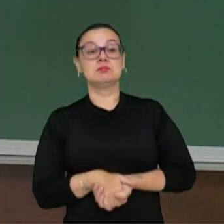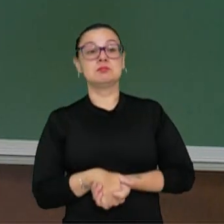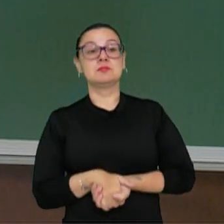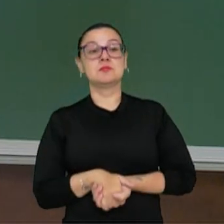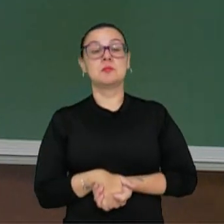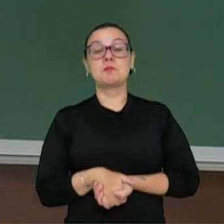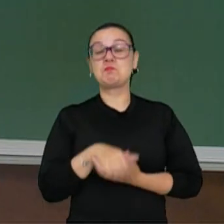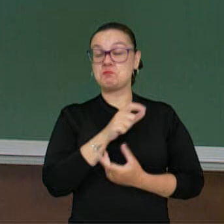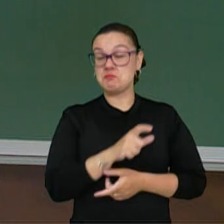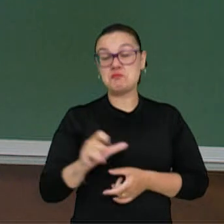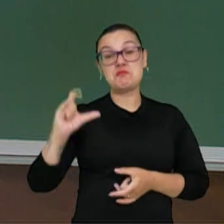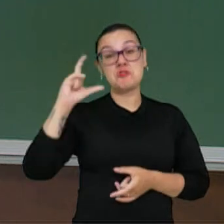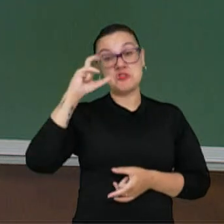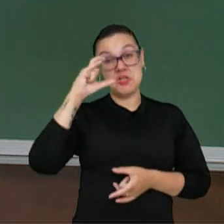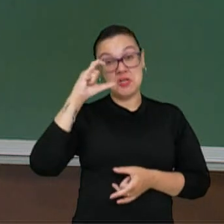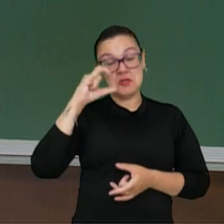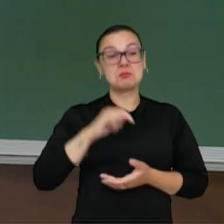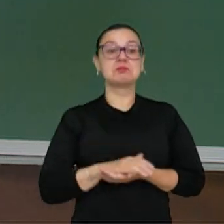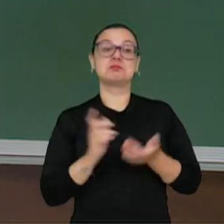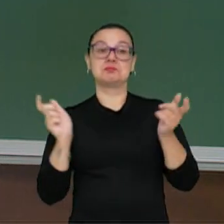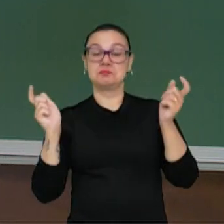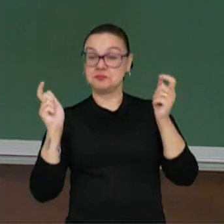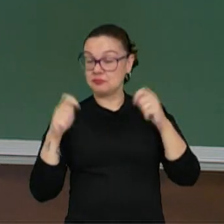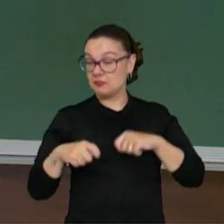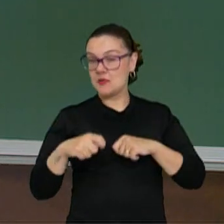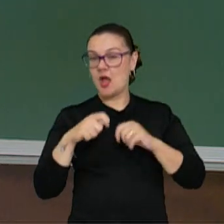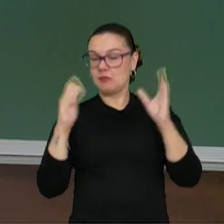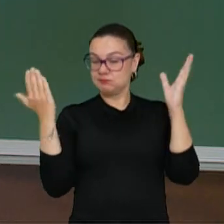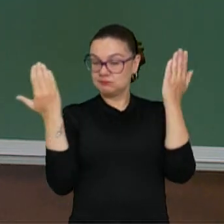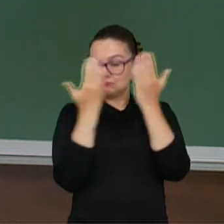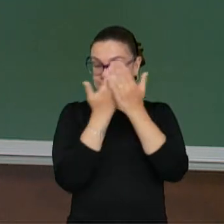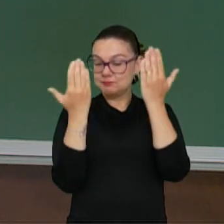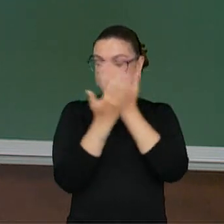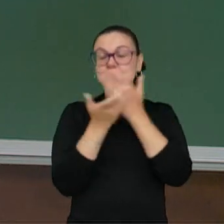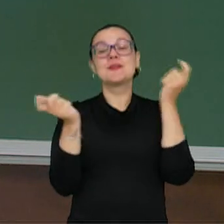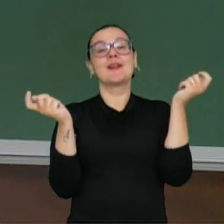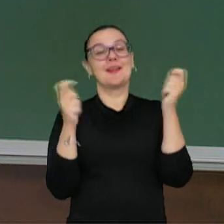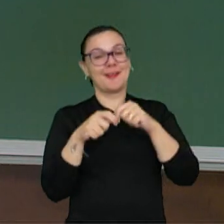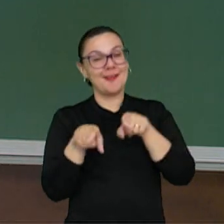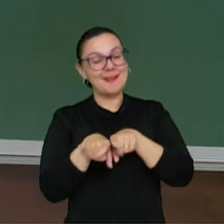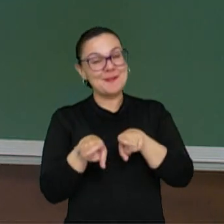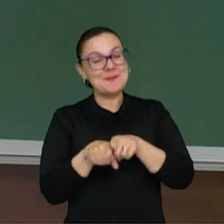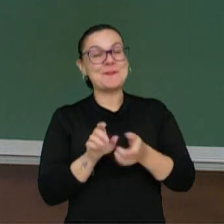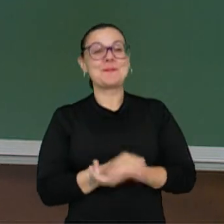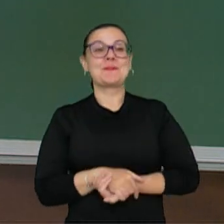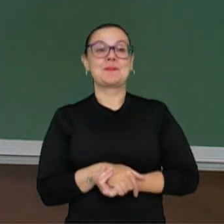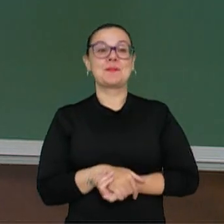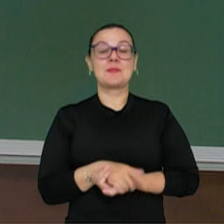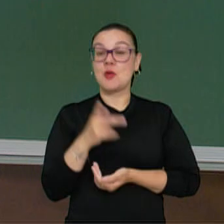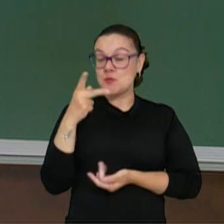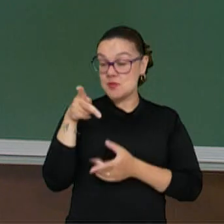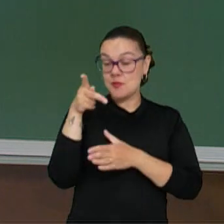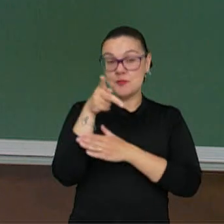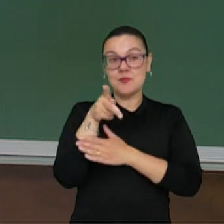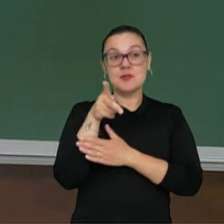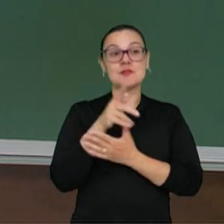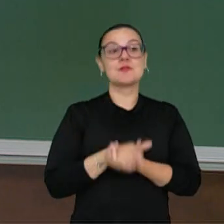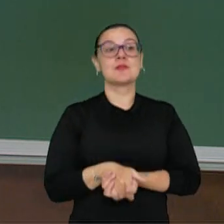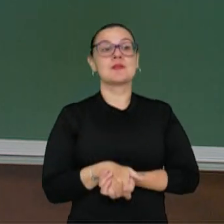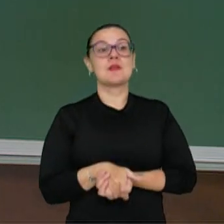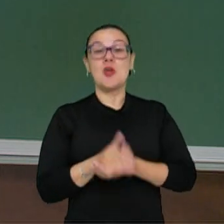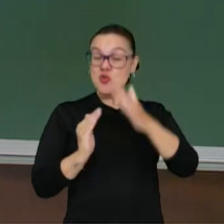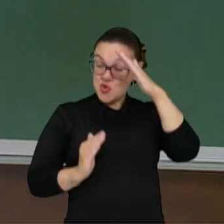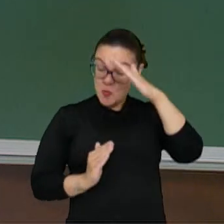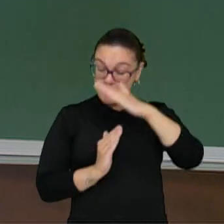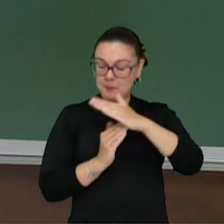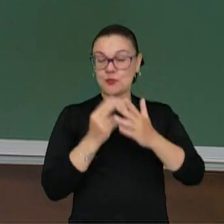lá, né? Você quer usar o Instagram com os filtros e tal? Tranquilo, você também pode usar. O seu vídeo, só que o importante, ele tem que